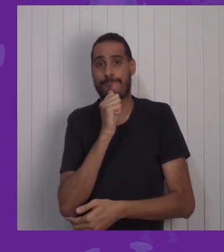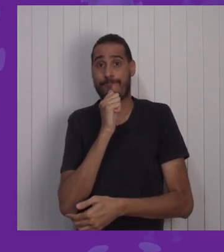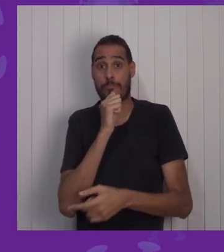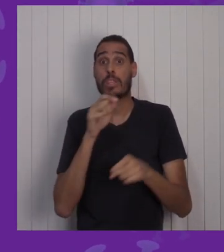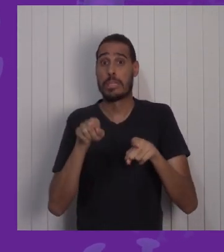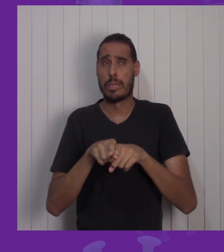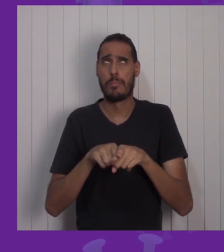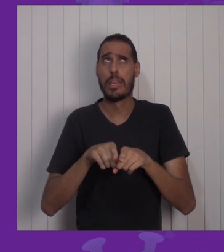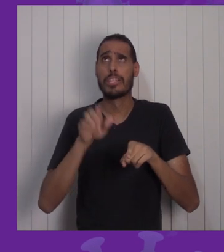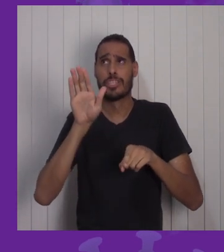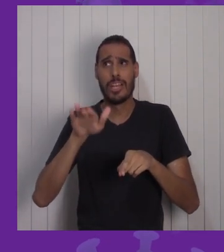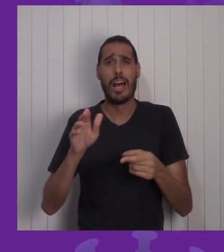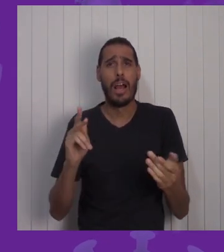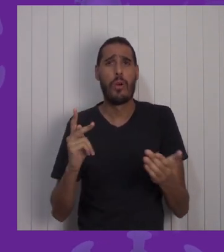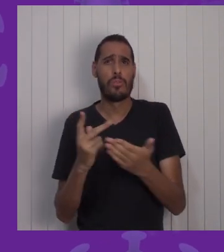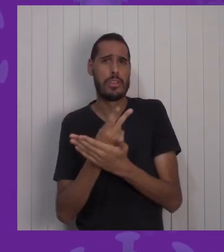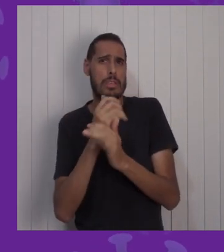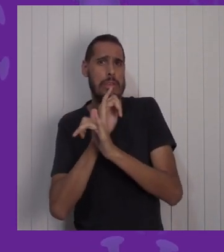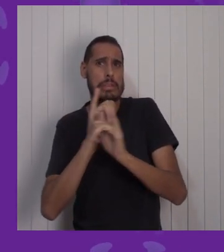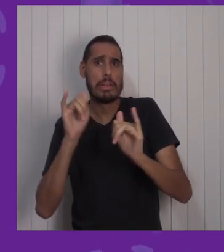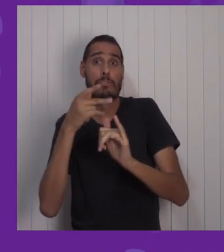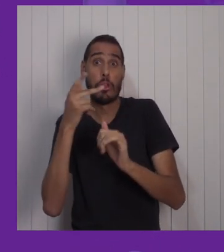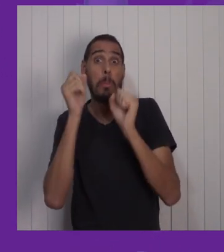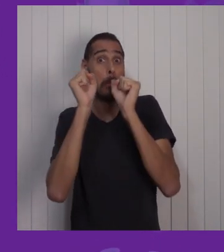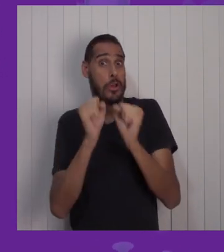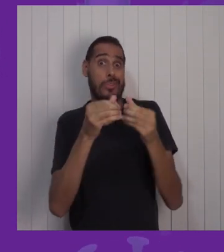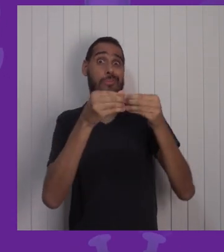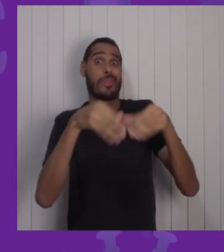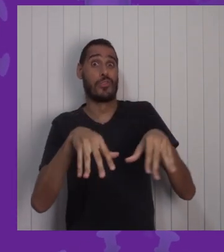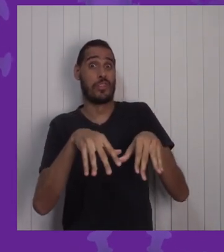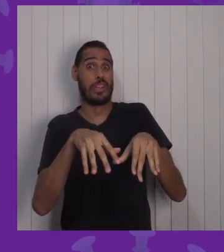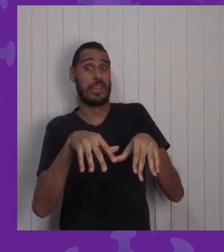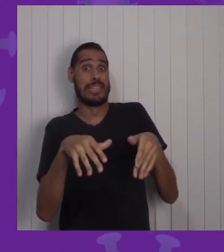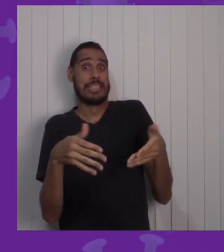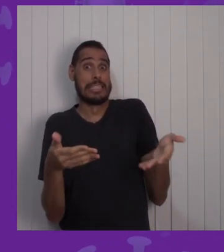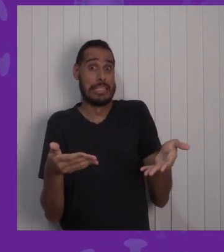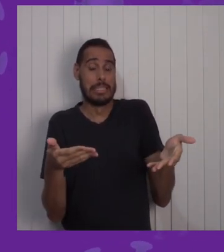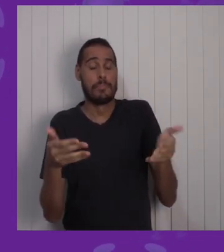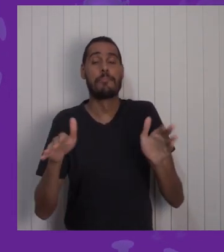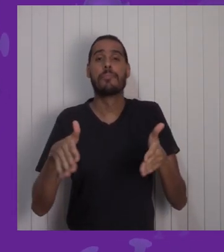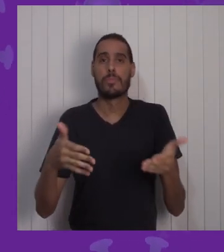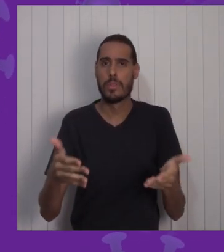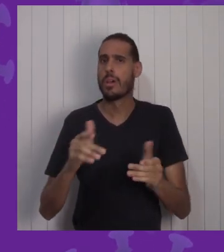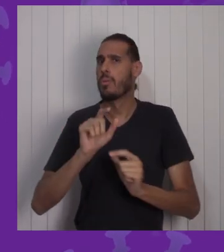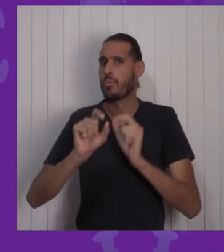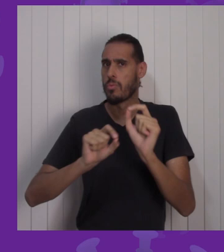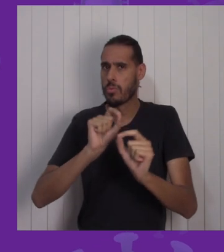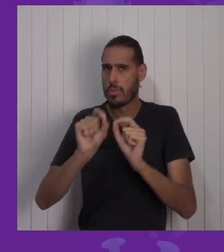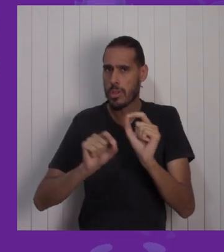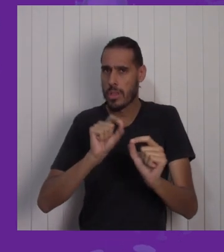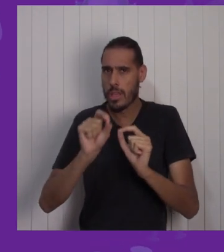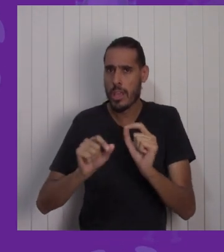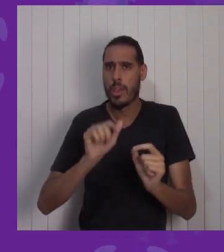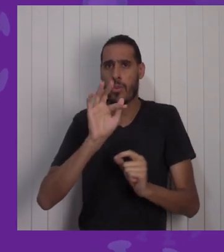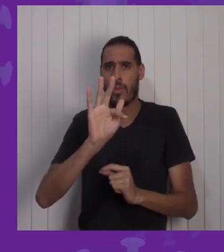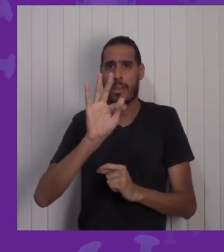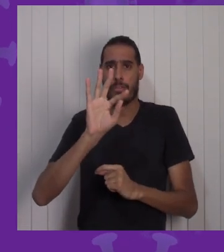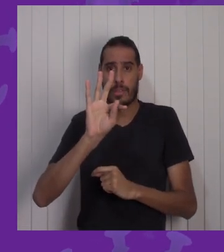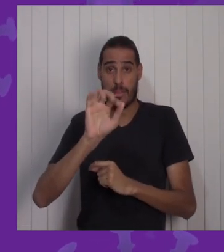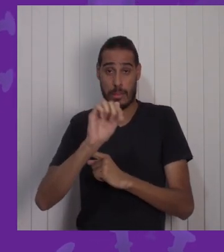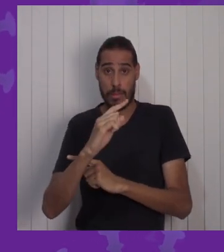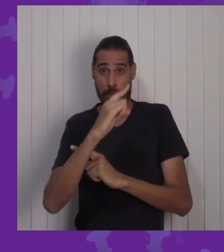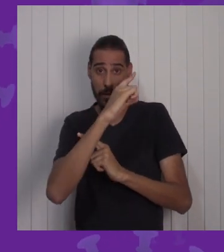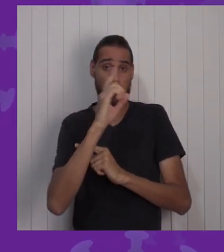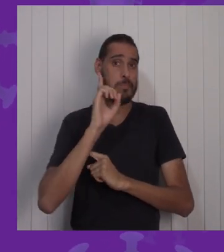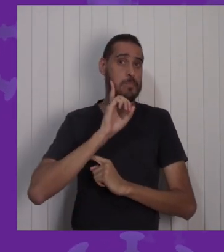Então, o FDA norte-americano liberou em protocolo de pesquisa, e mesmo assim por pressão política do governo norte-americano.